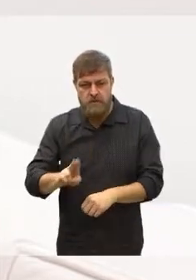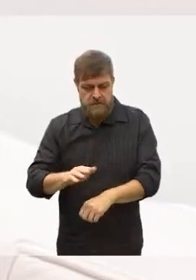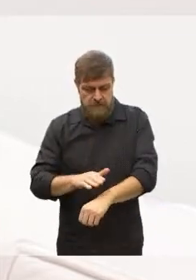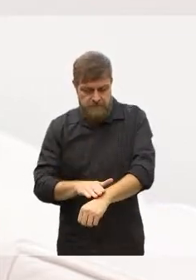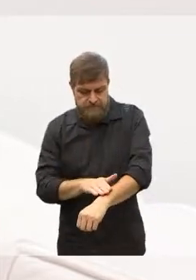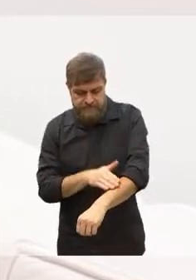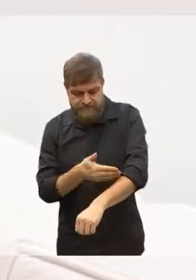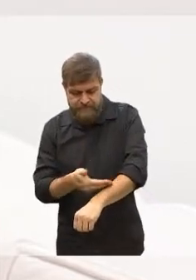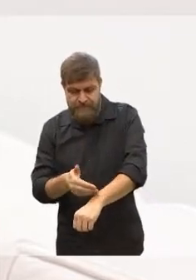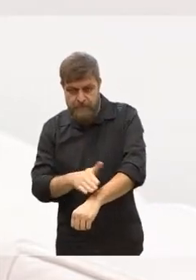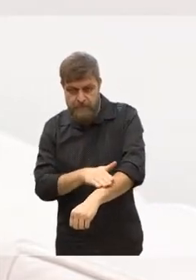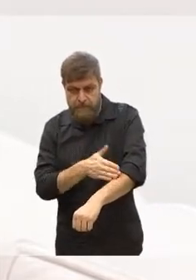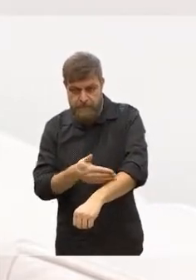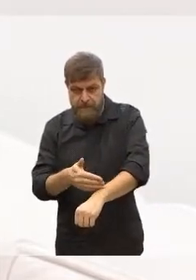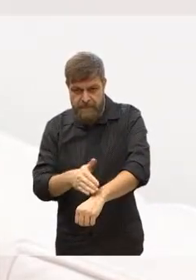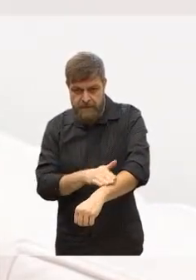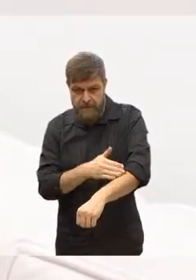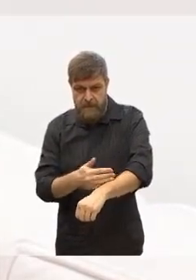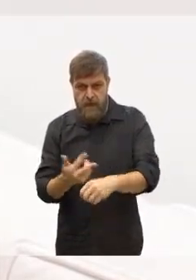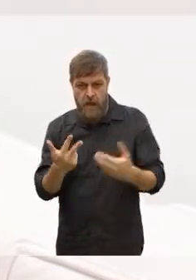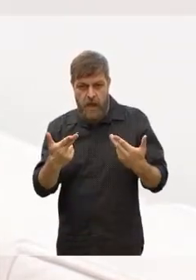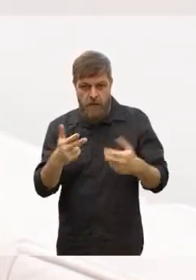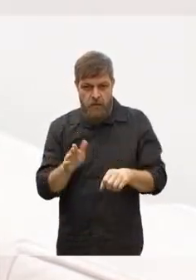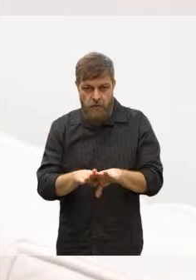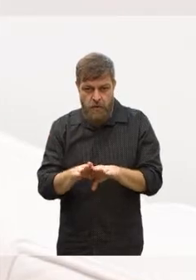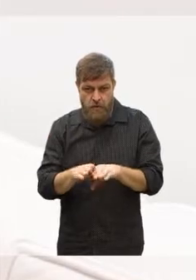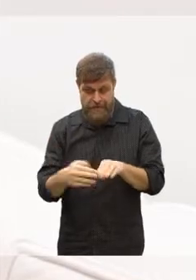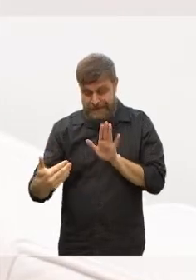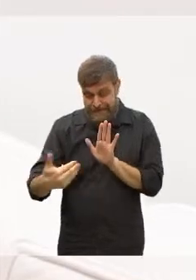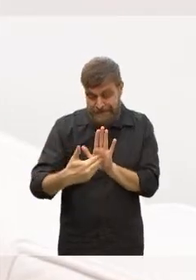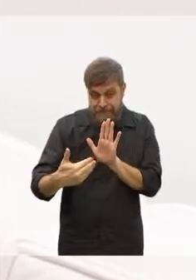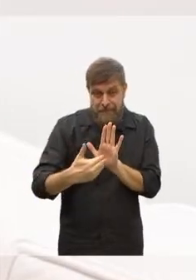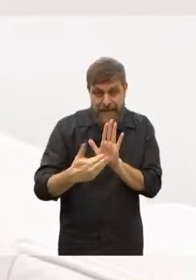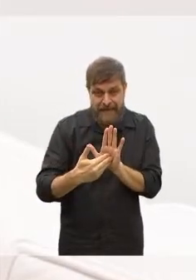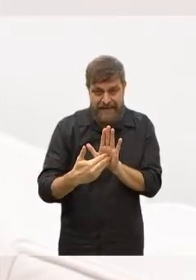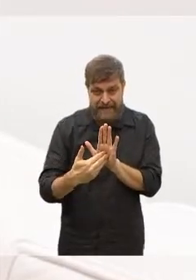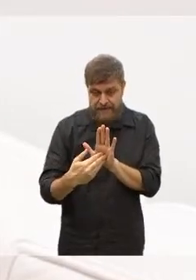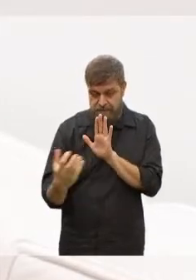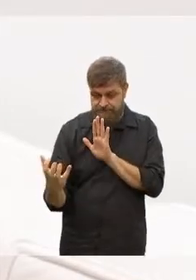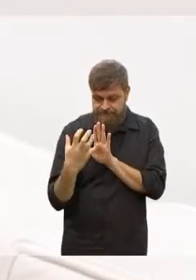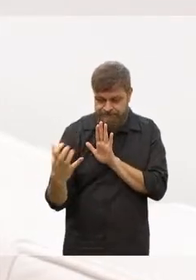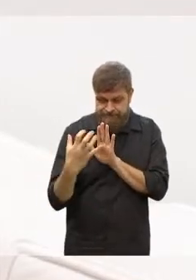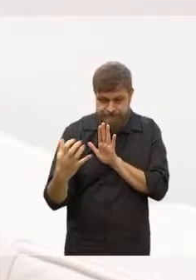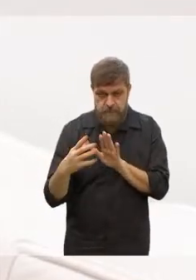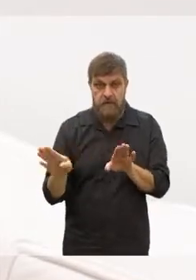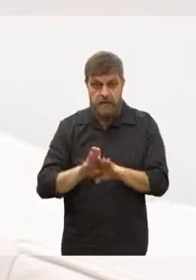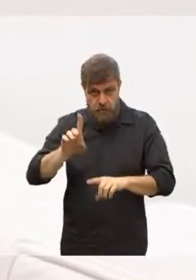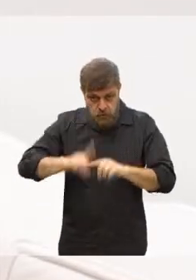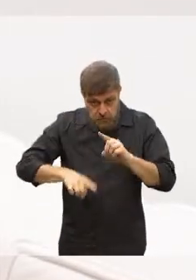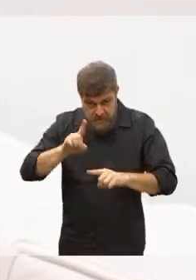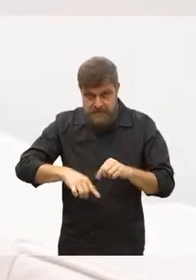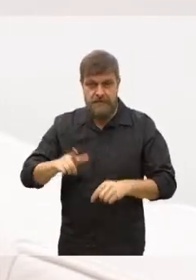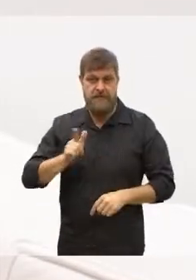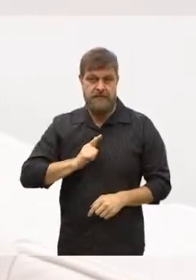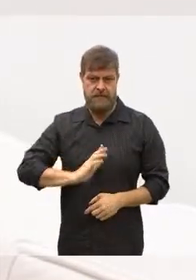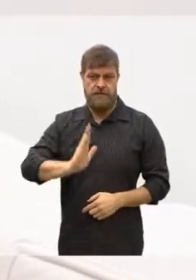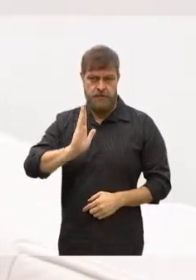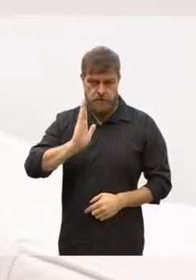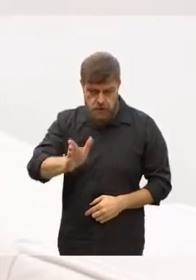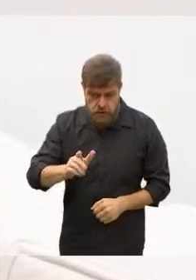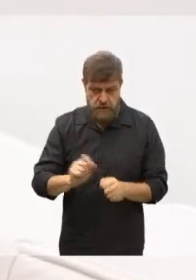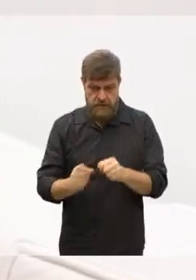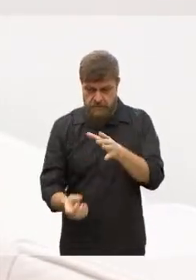que fazem um filme, uma barreira protetora. E existem substâncias que